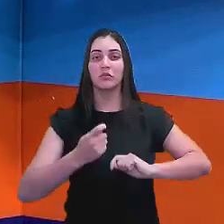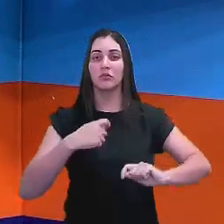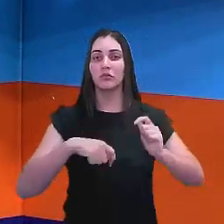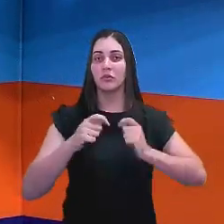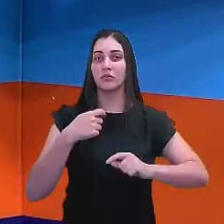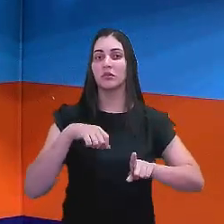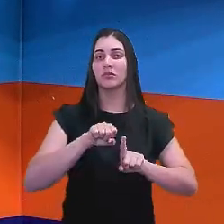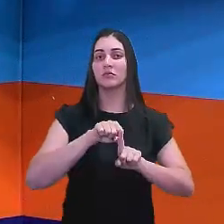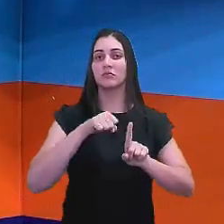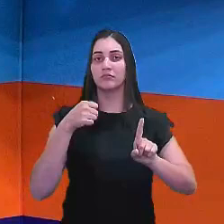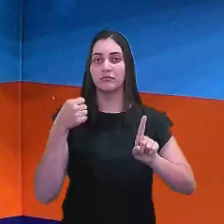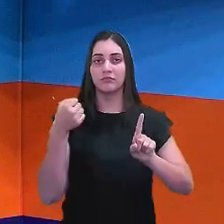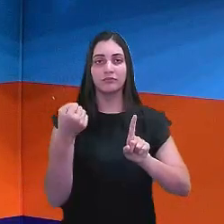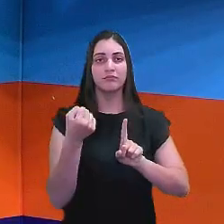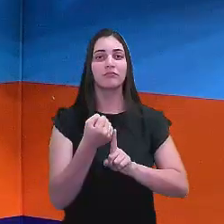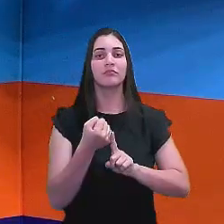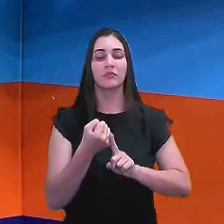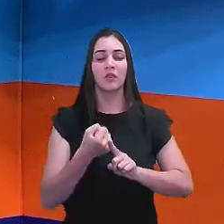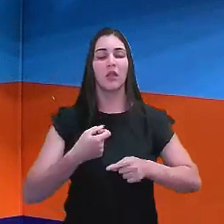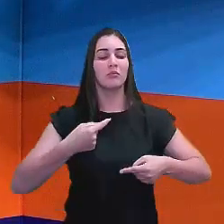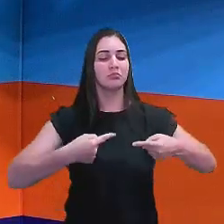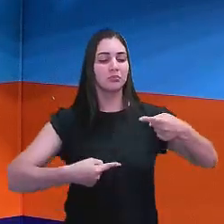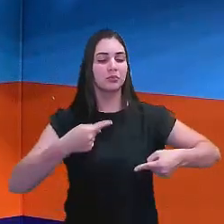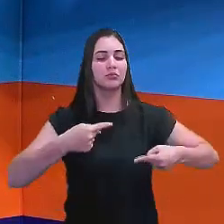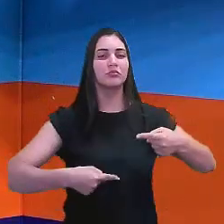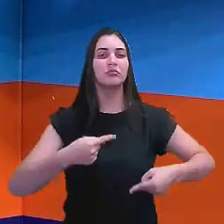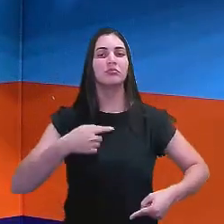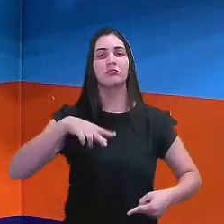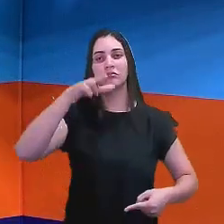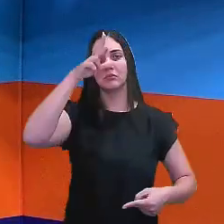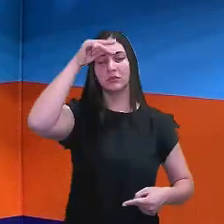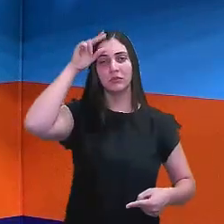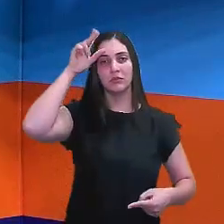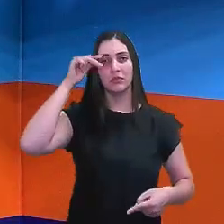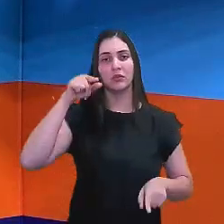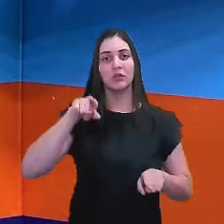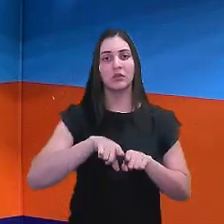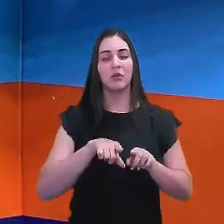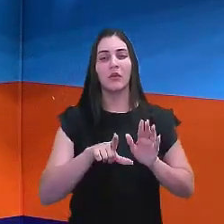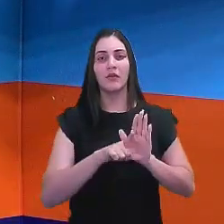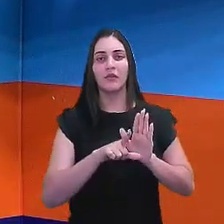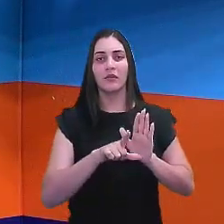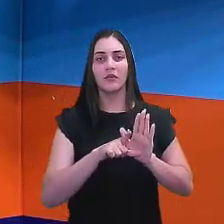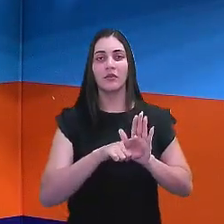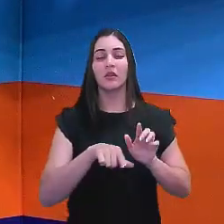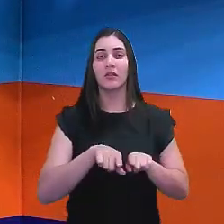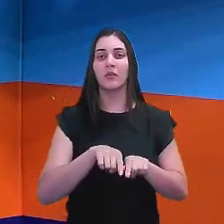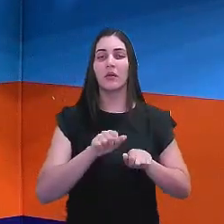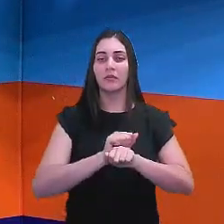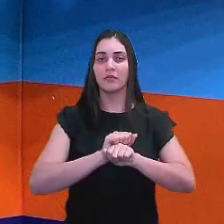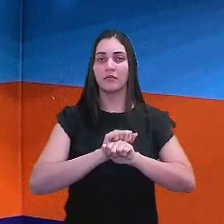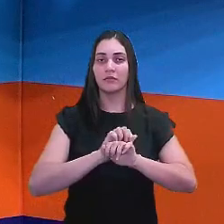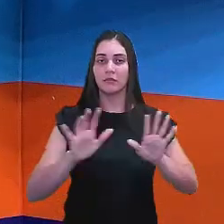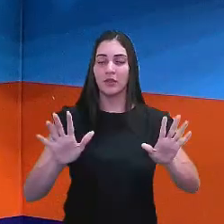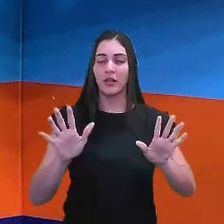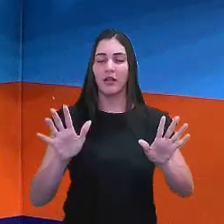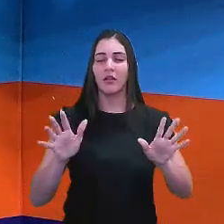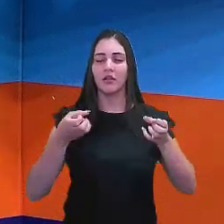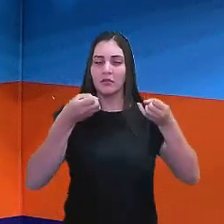com sociedade, tem a ver com políticas públicas, tem a ver com legislação e esclarecimento para as